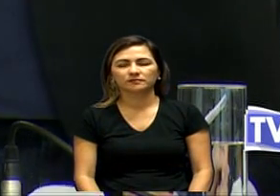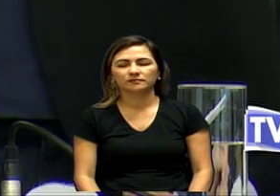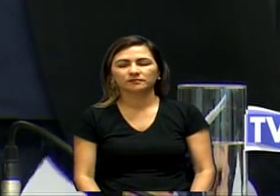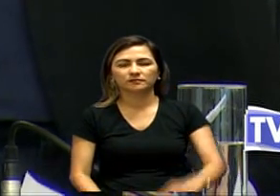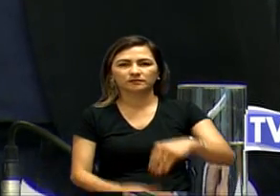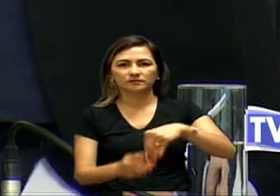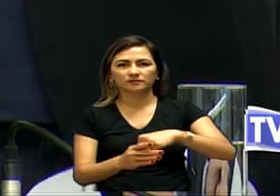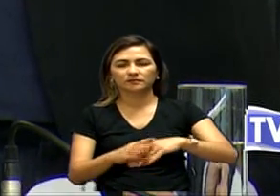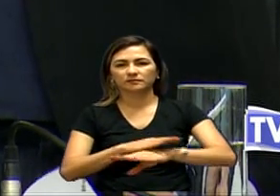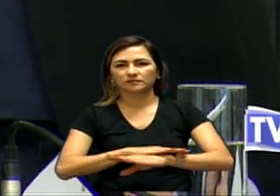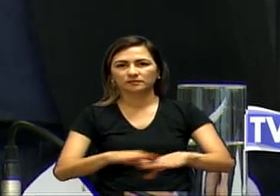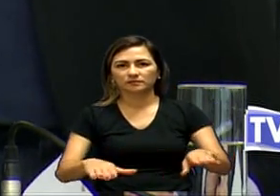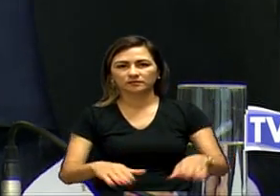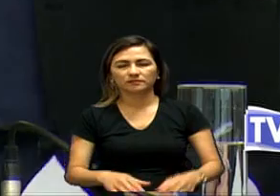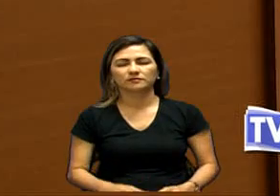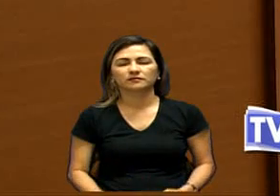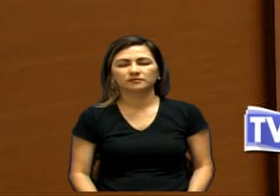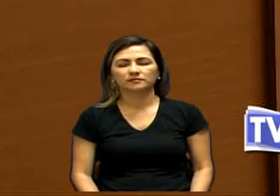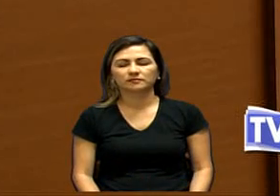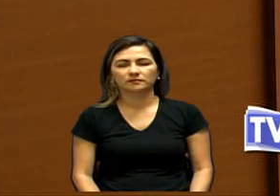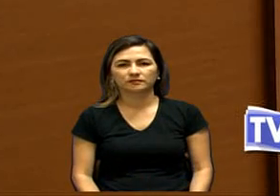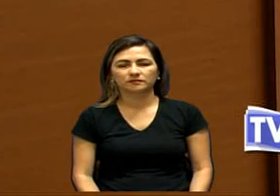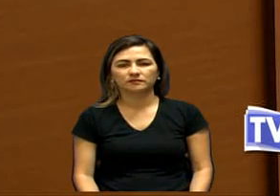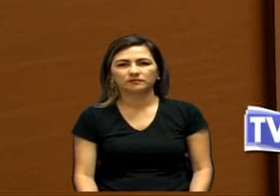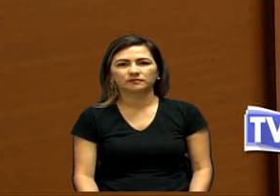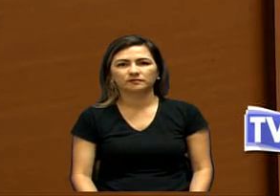Encerrada a votação.